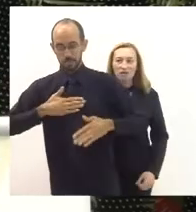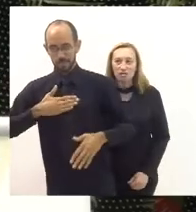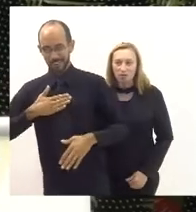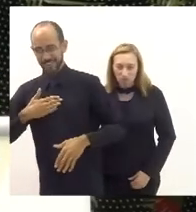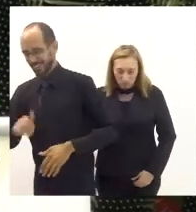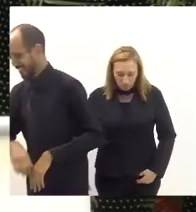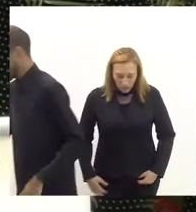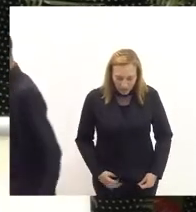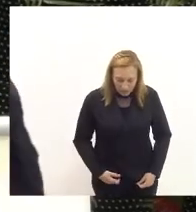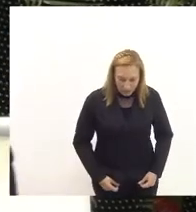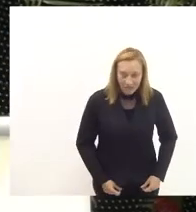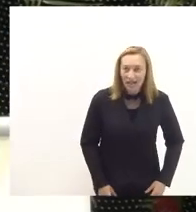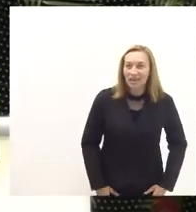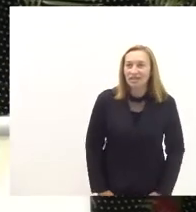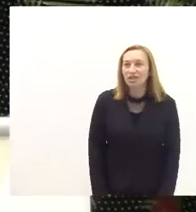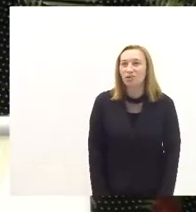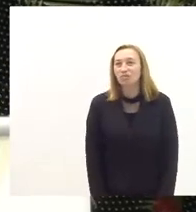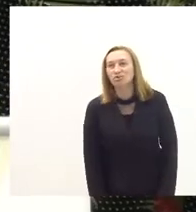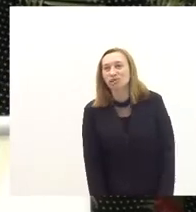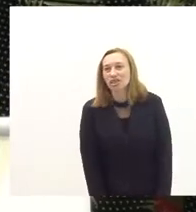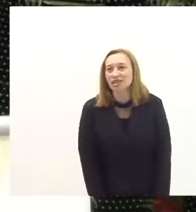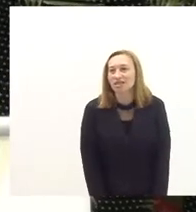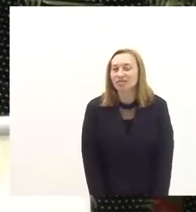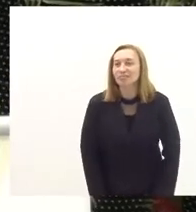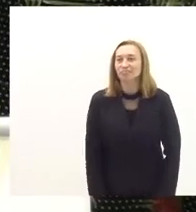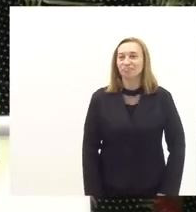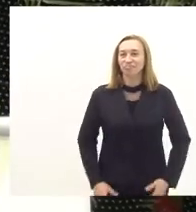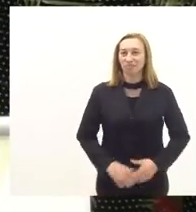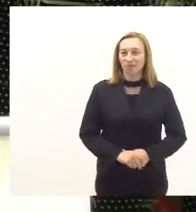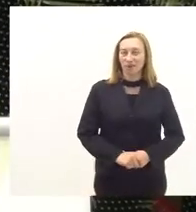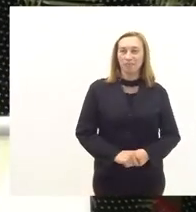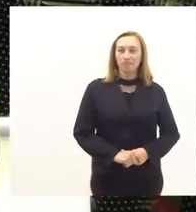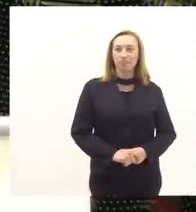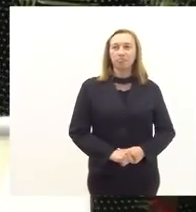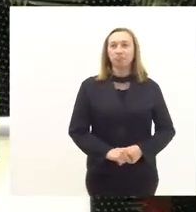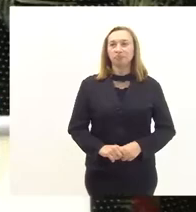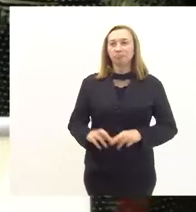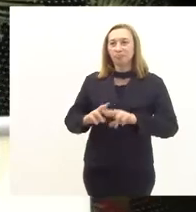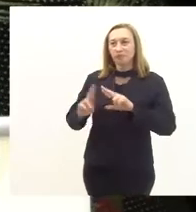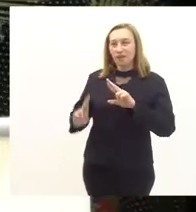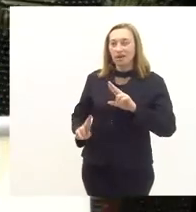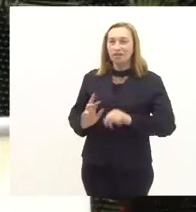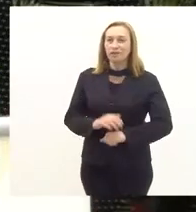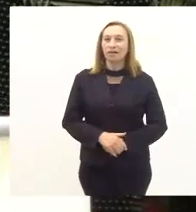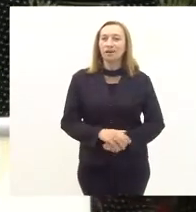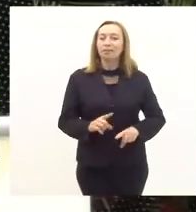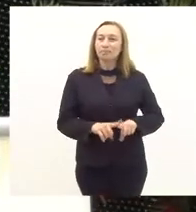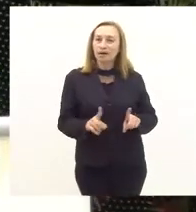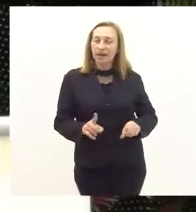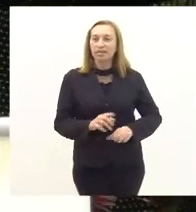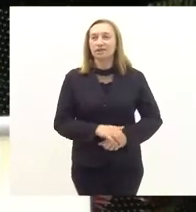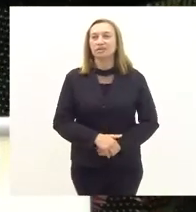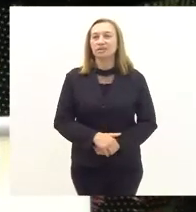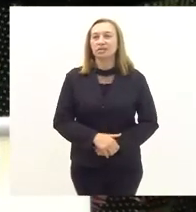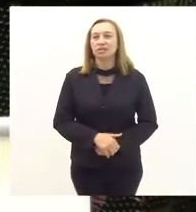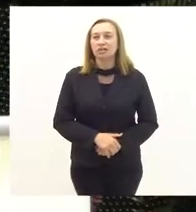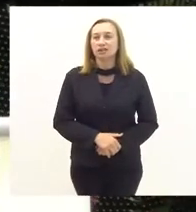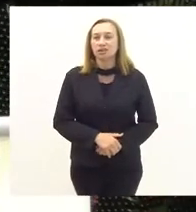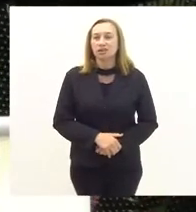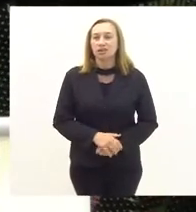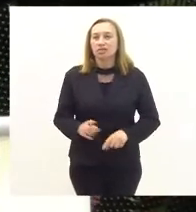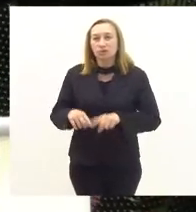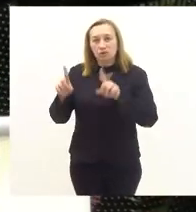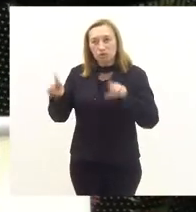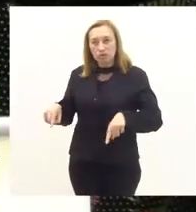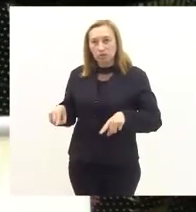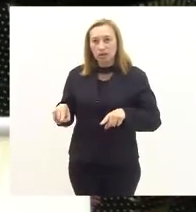muito impactante, né? E a violência, ela aconteceu nas dependências da UFRJ, mas não foi com nenhum funcionário de